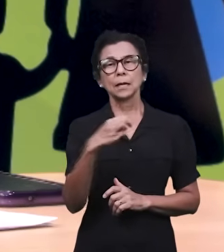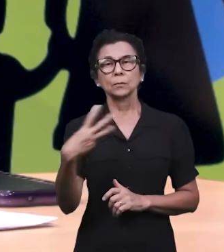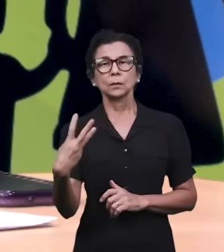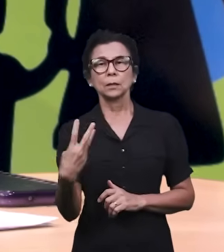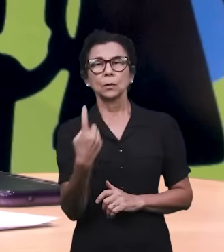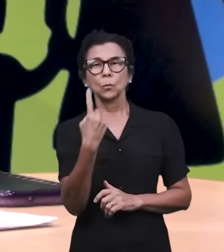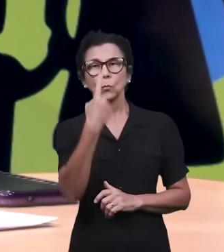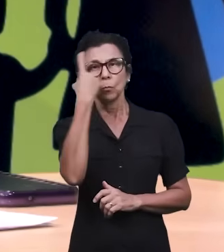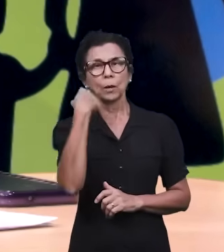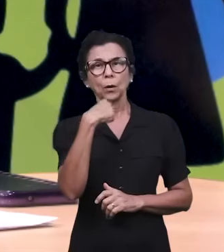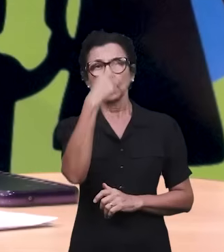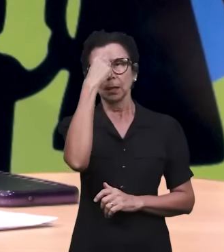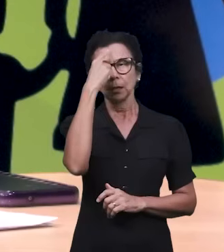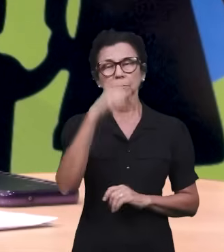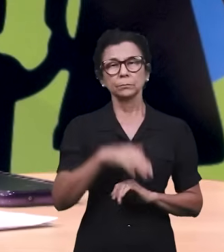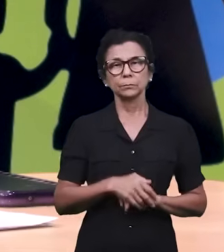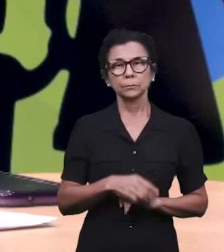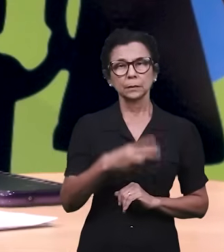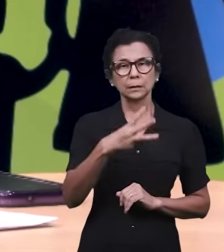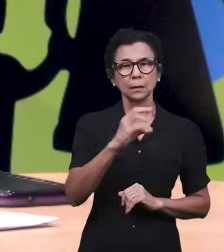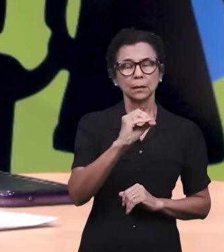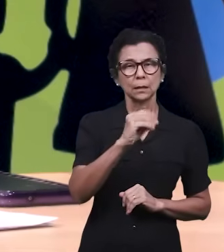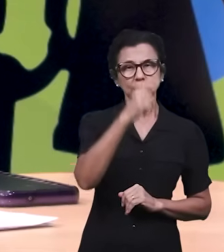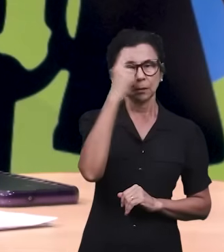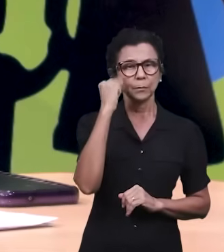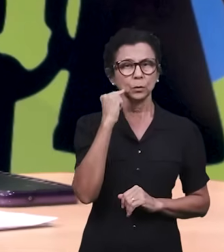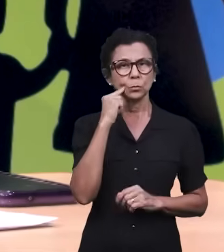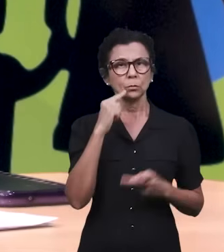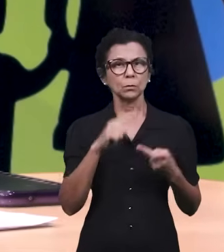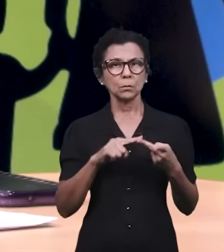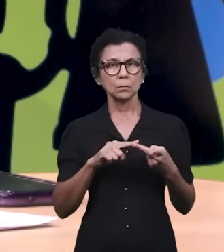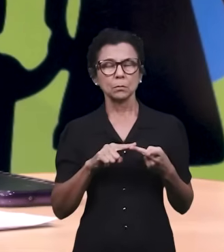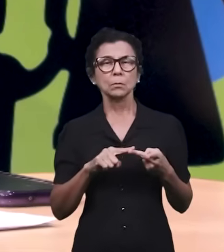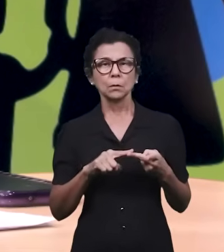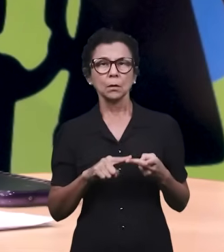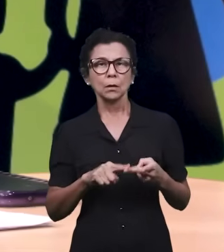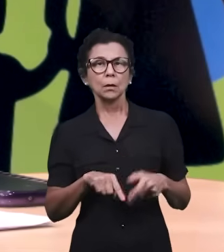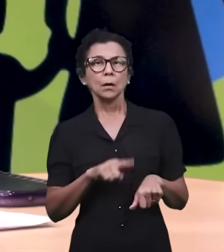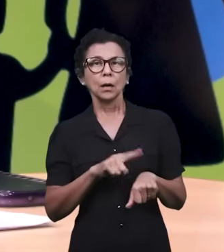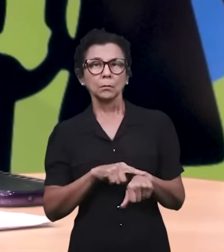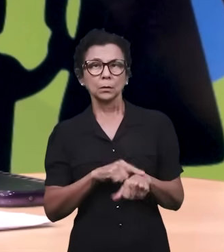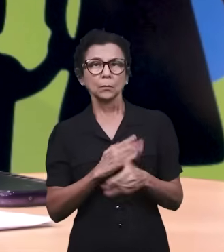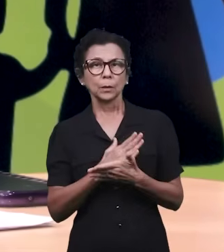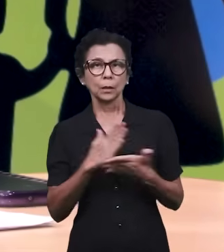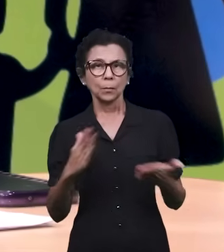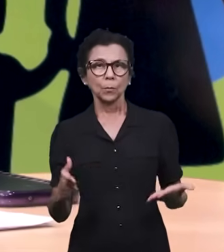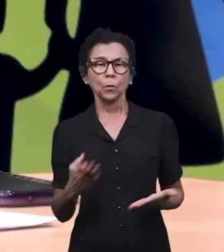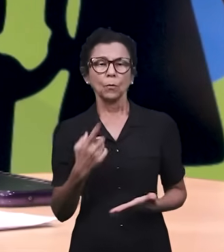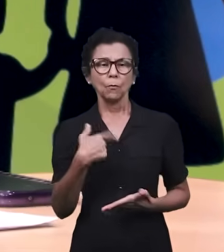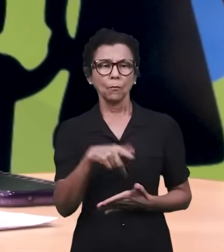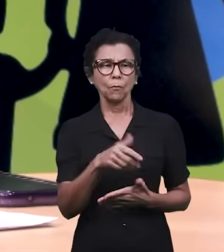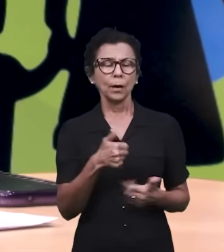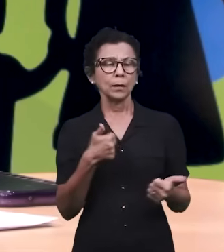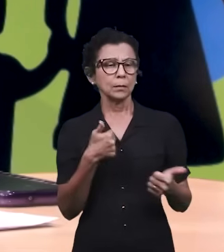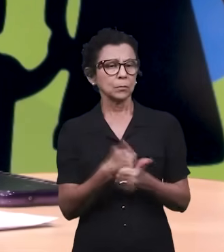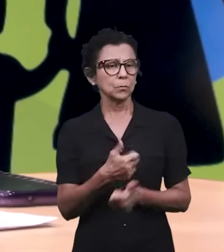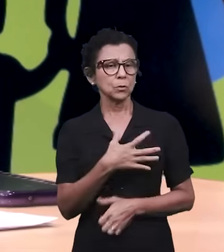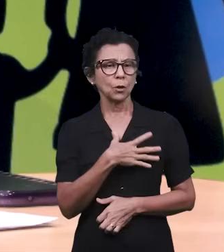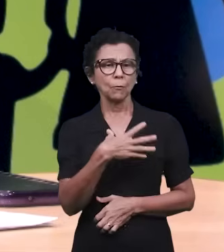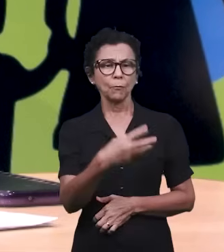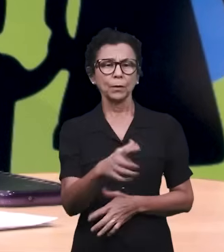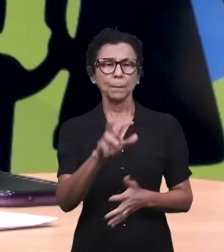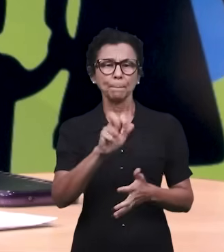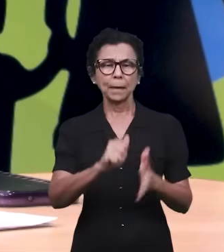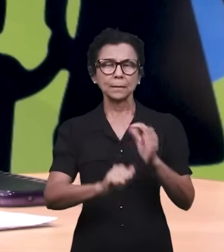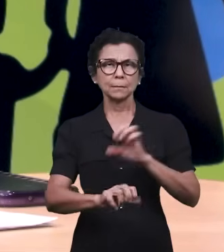30 minutos. Passou um tempo, vai brincar com seu filho, vai jogar. quebra-cabeça, massinha, as